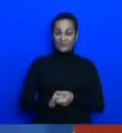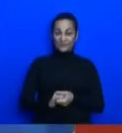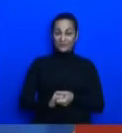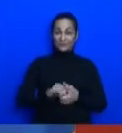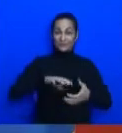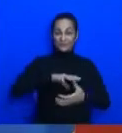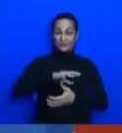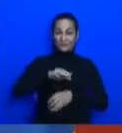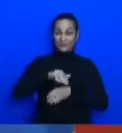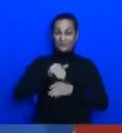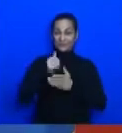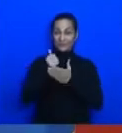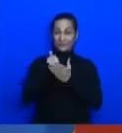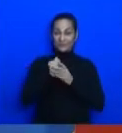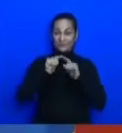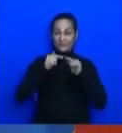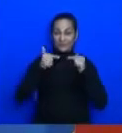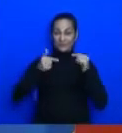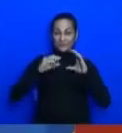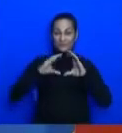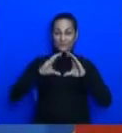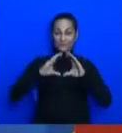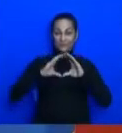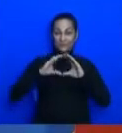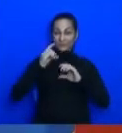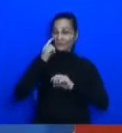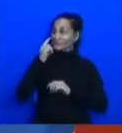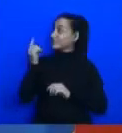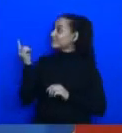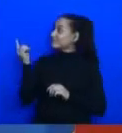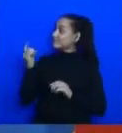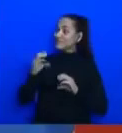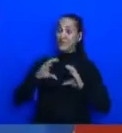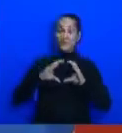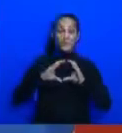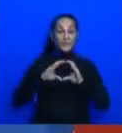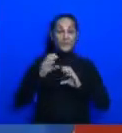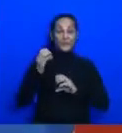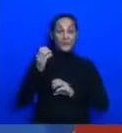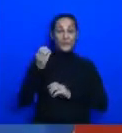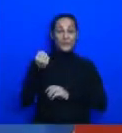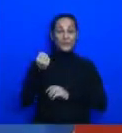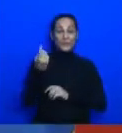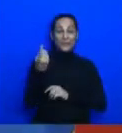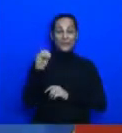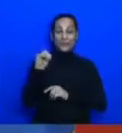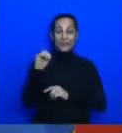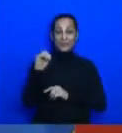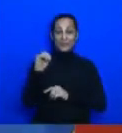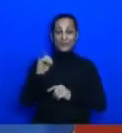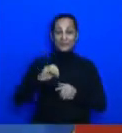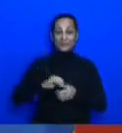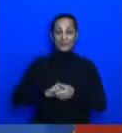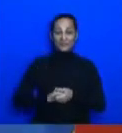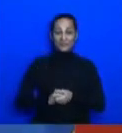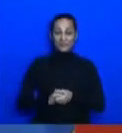O globo girando, você chamando. Mais um número na tela. Bola branca 10. Branca número